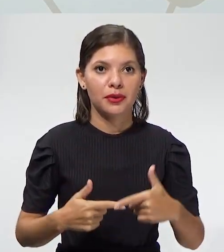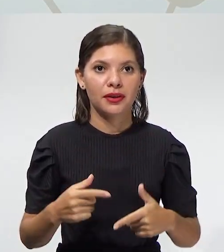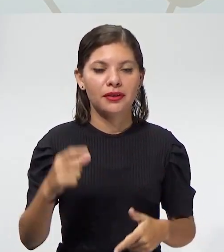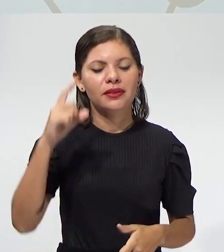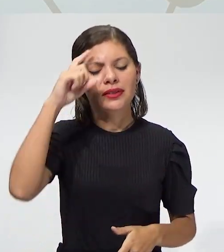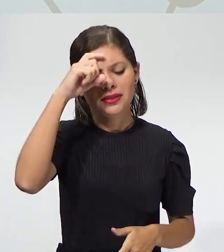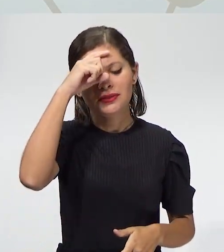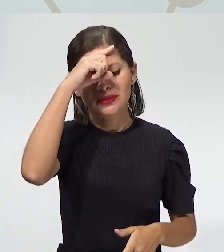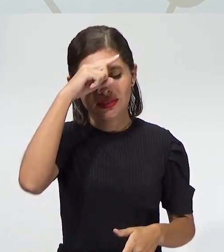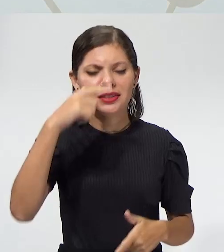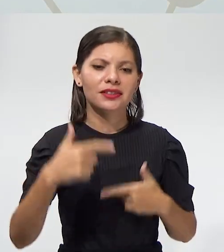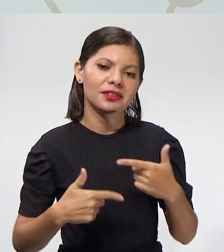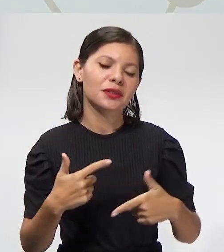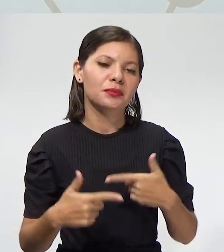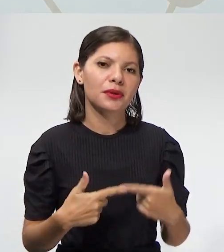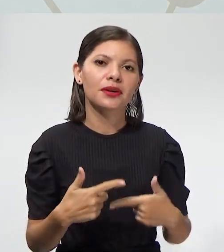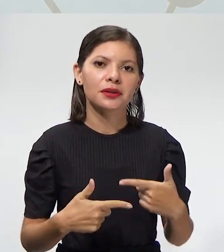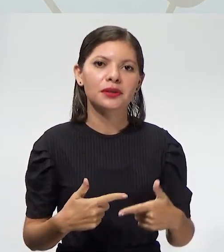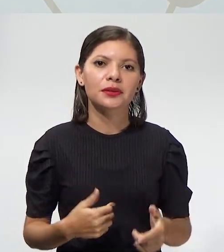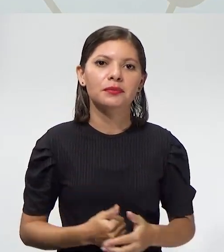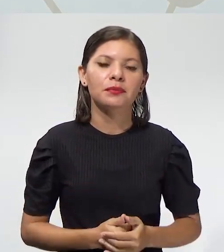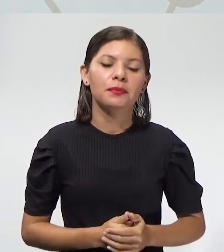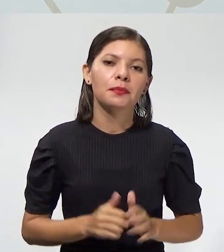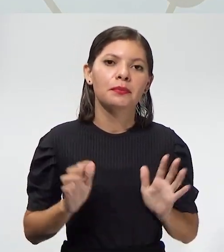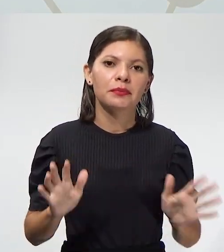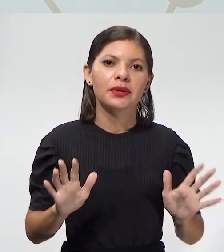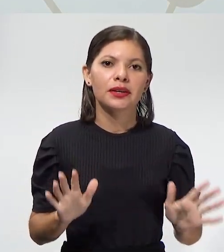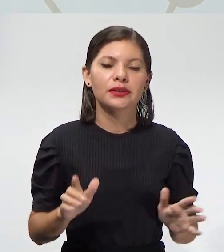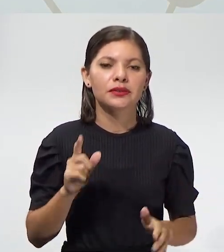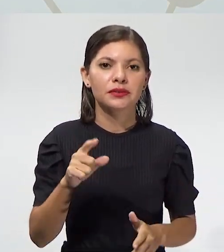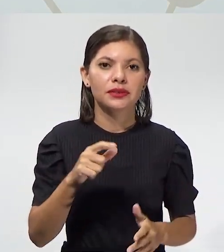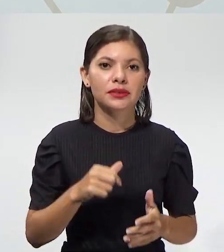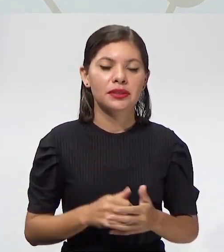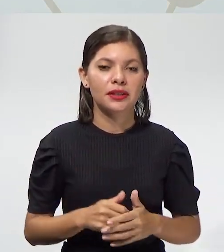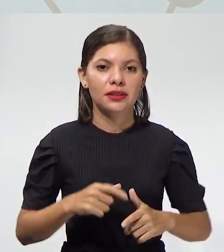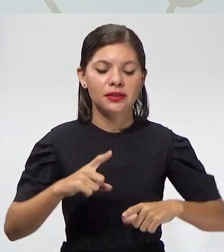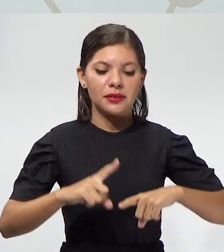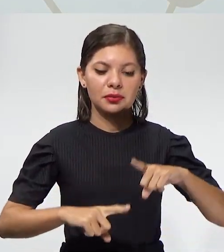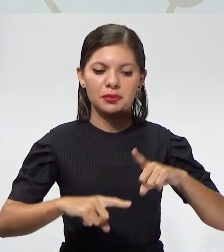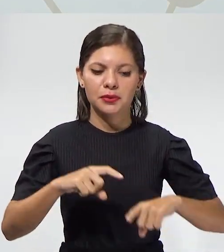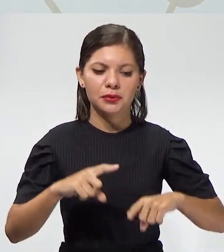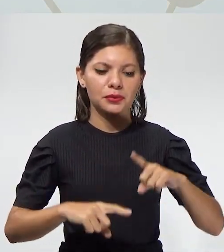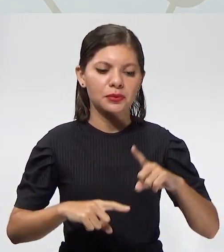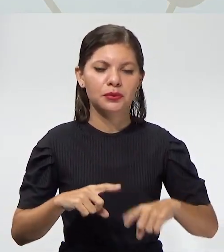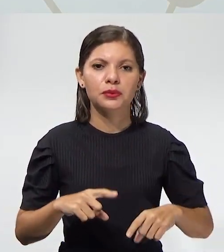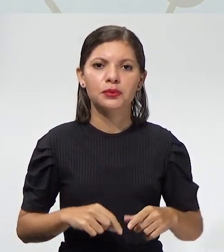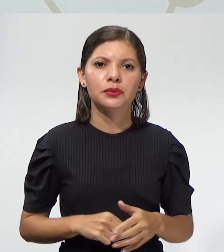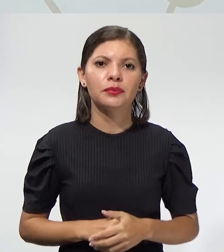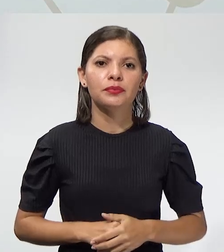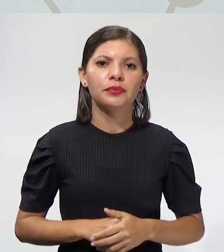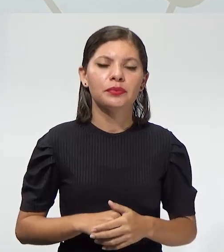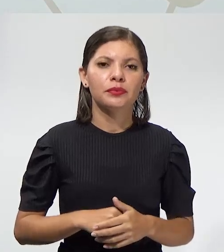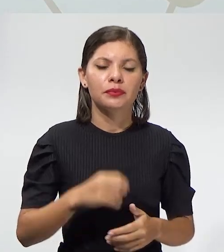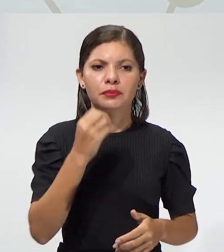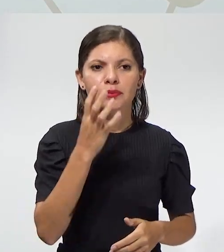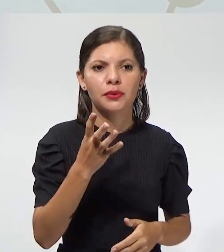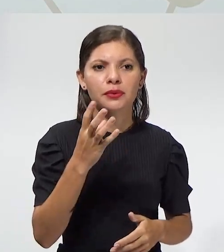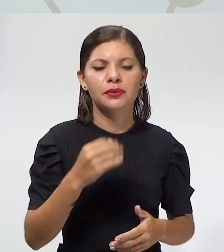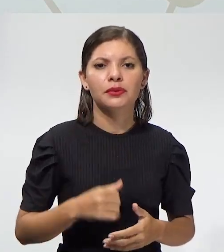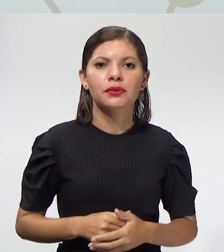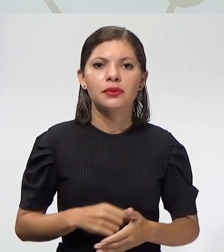reúne num trabalho só. É trabalhoso, por isso que o nome é trabalho, né, professora? Mas você, além de ter um